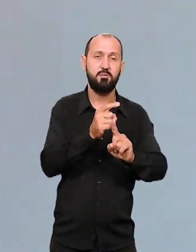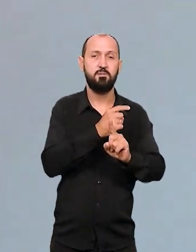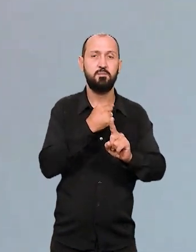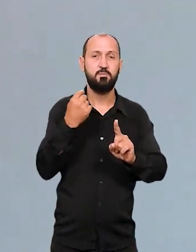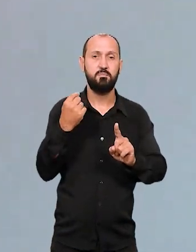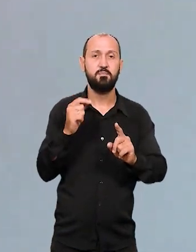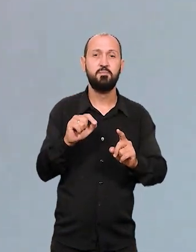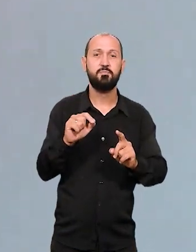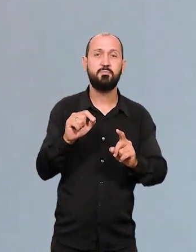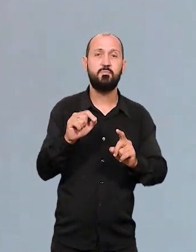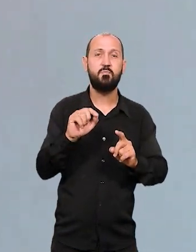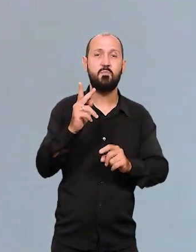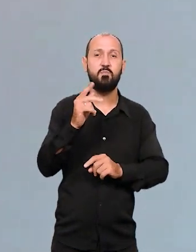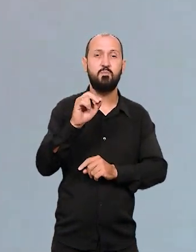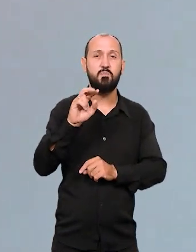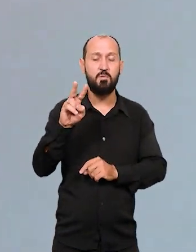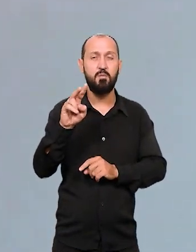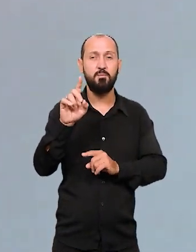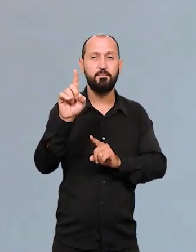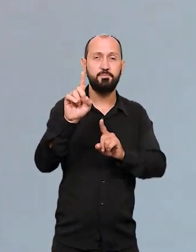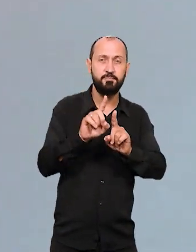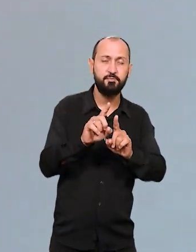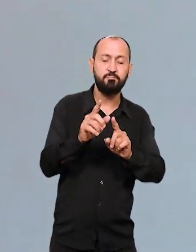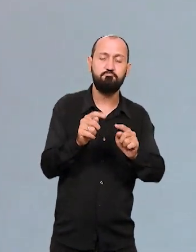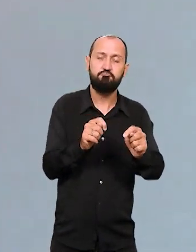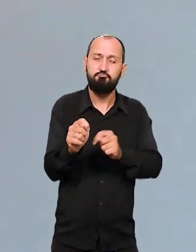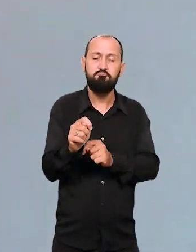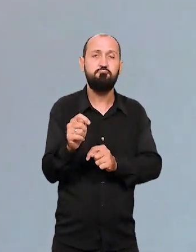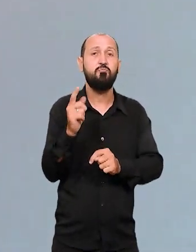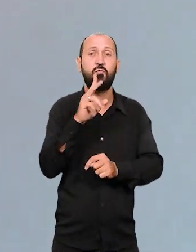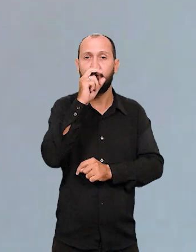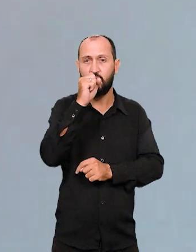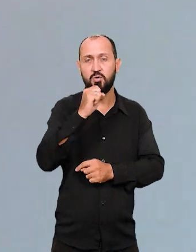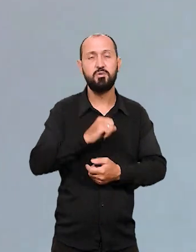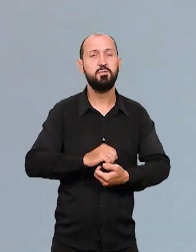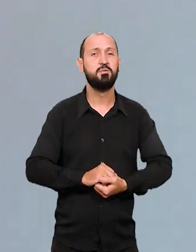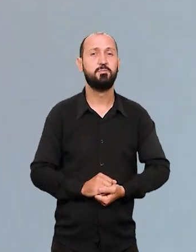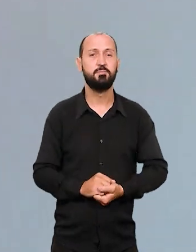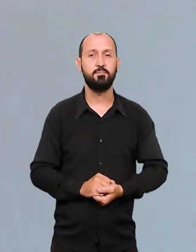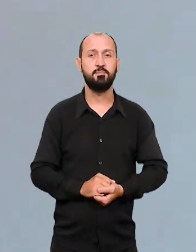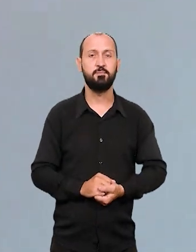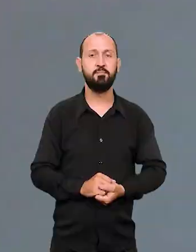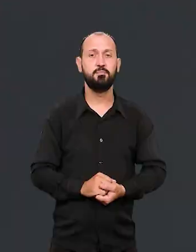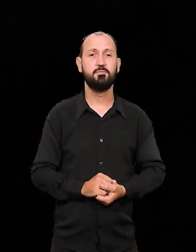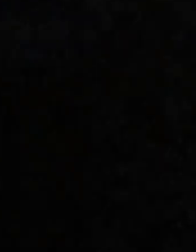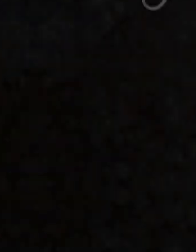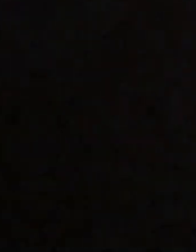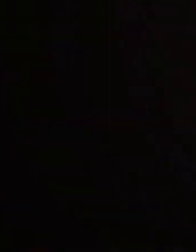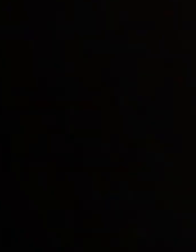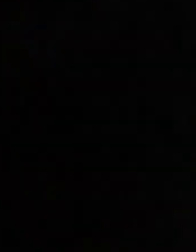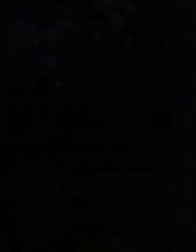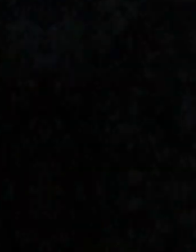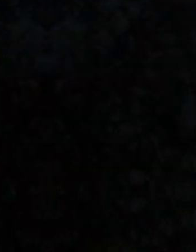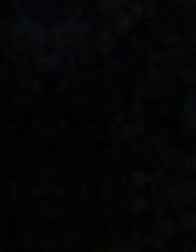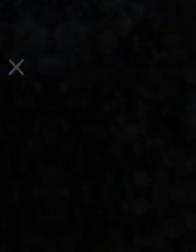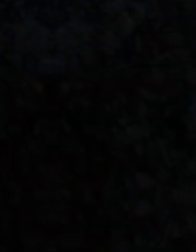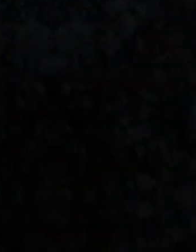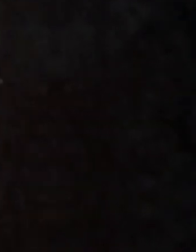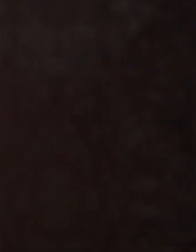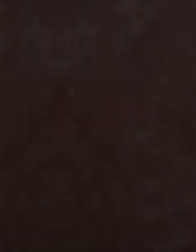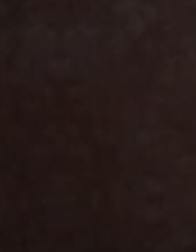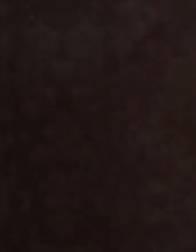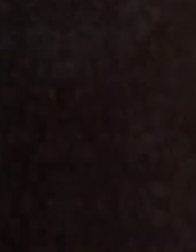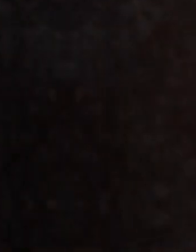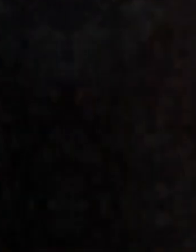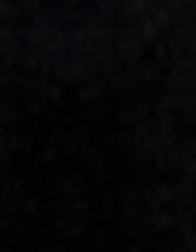que as taxas de mortalidade por HIV reduzissem significativamente.